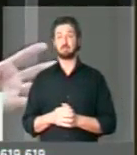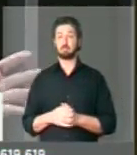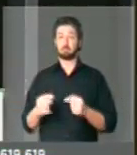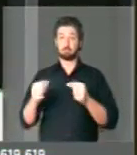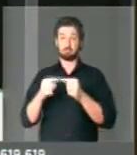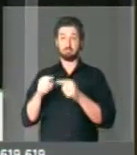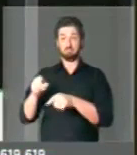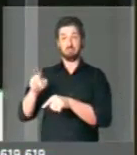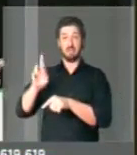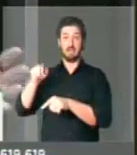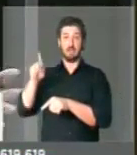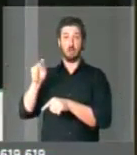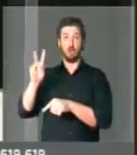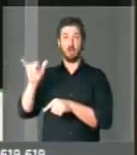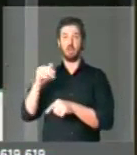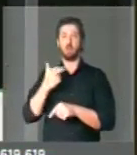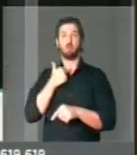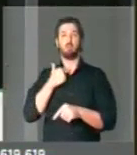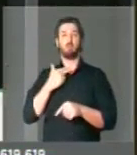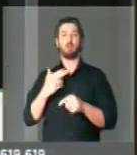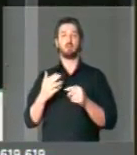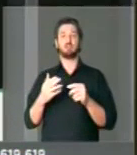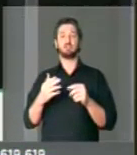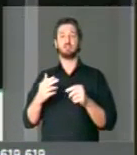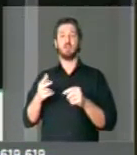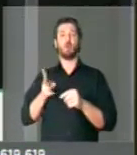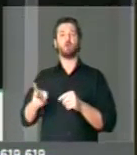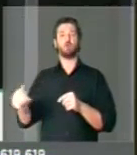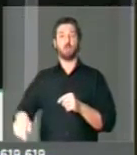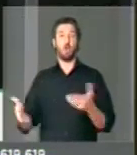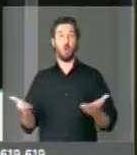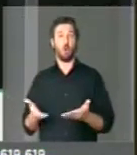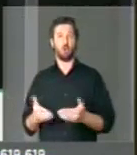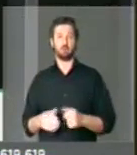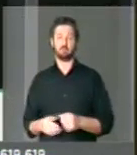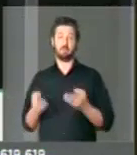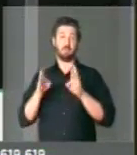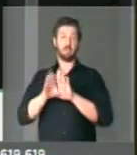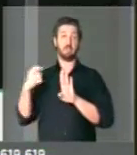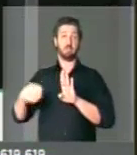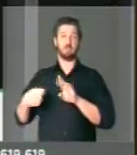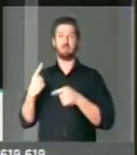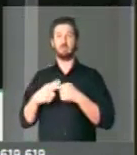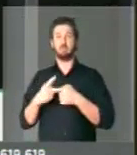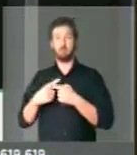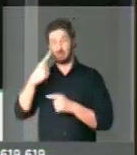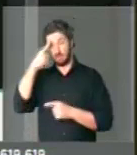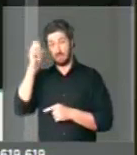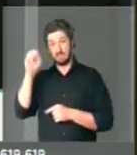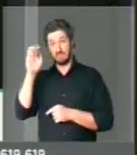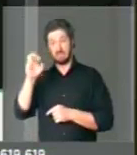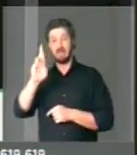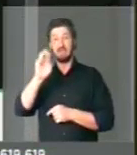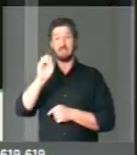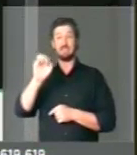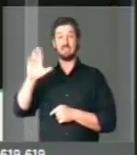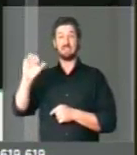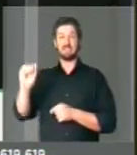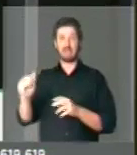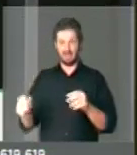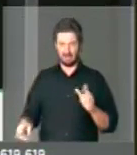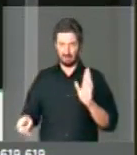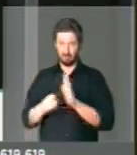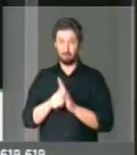segundo a deputada Érica Cocai, não deveria funcionar no dia de hoje. Talvez por conta da ressaca, da grande derrota que o